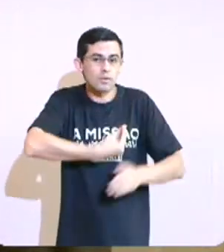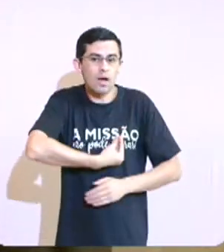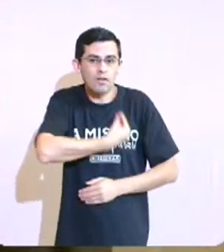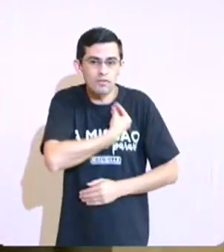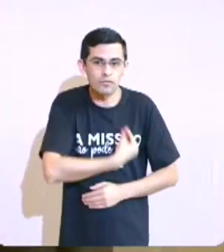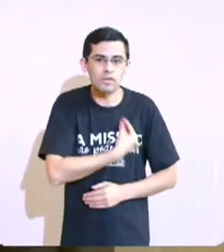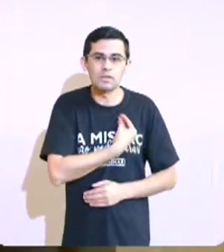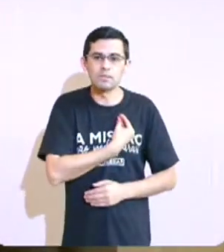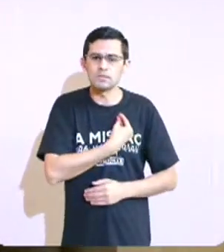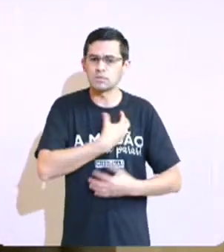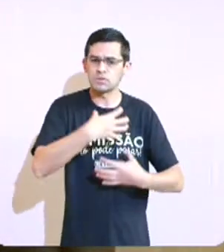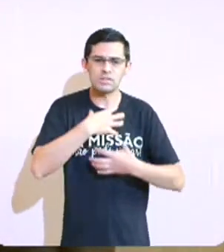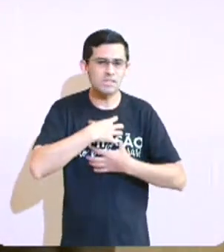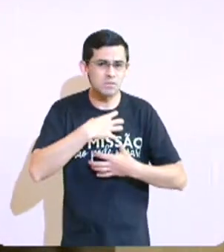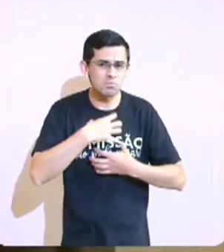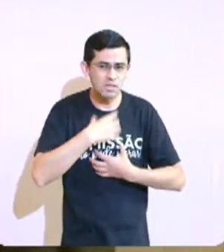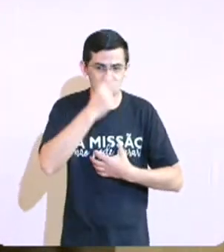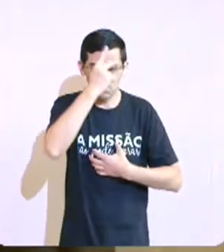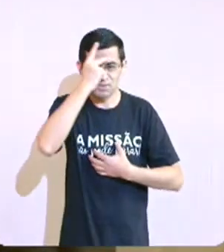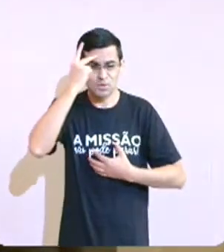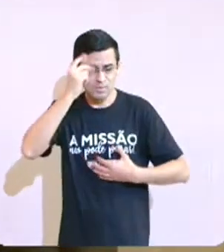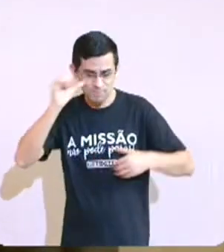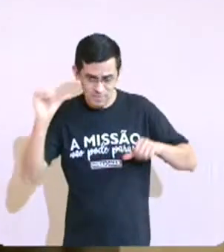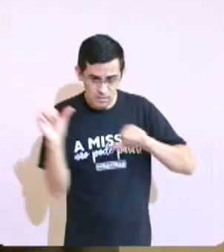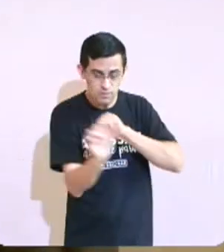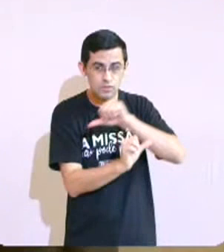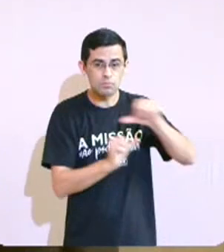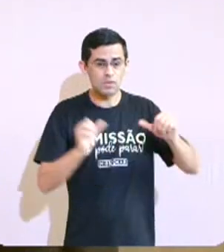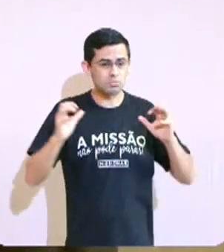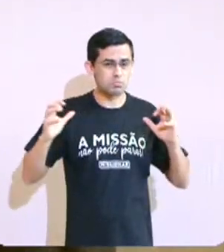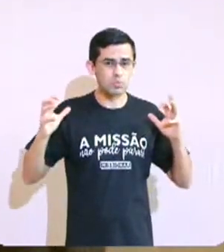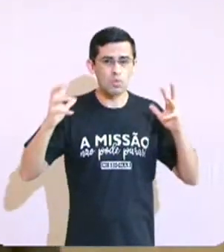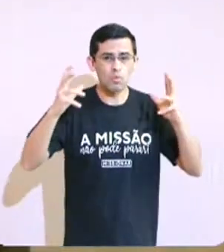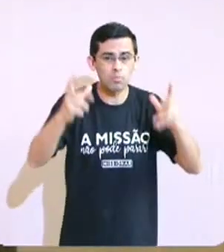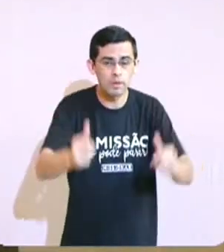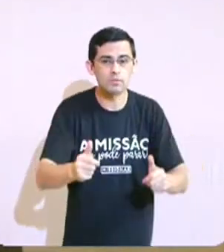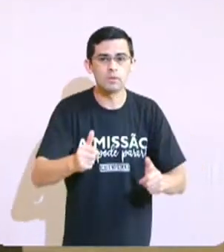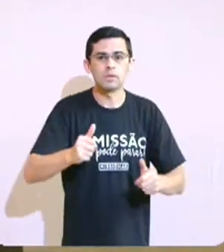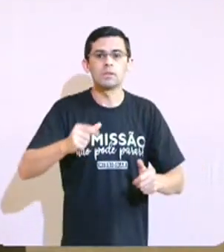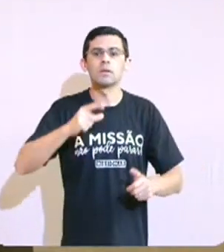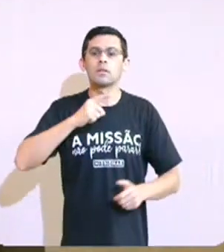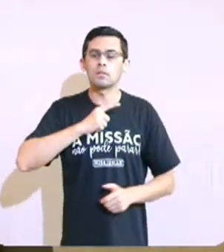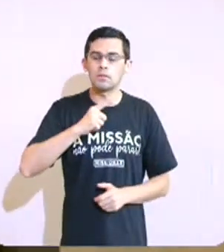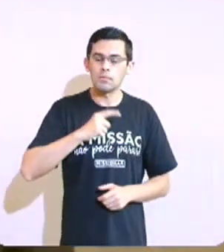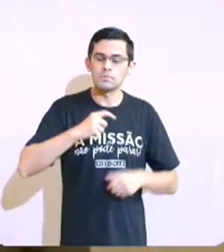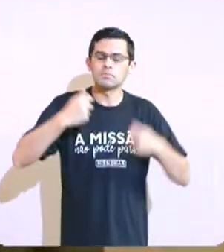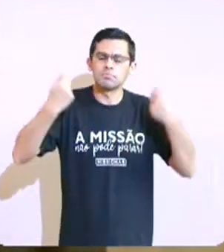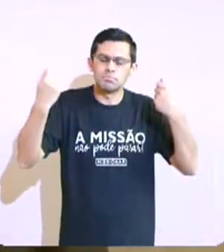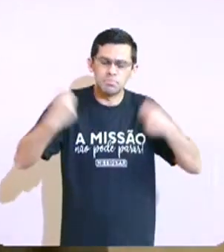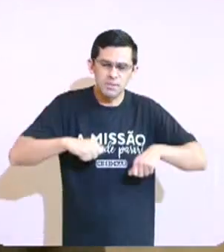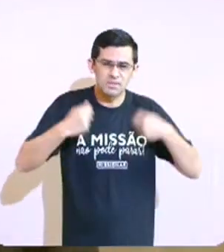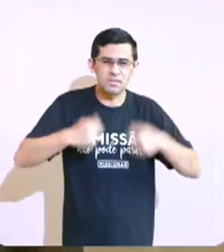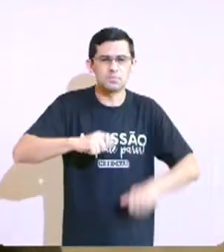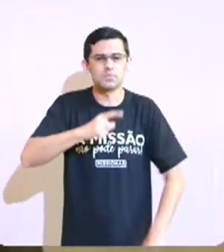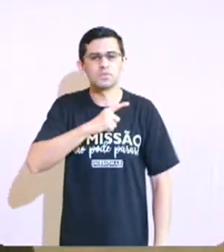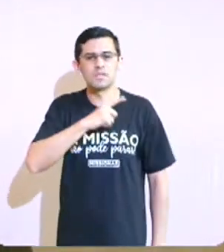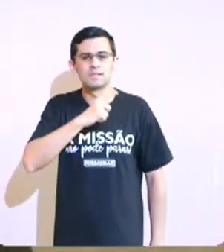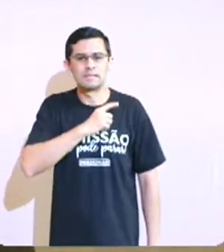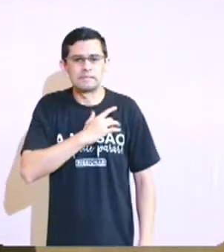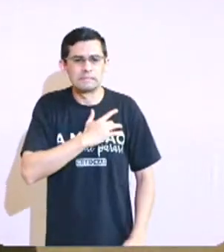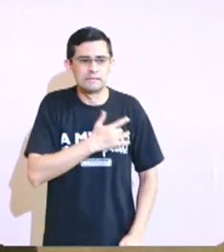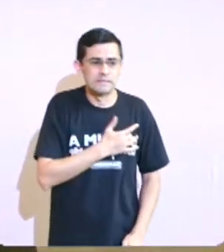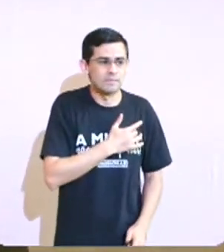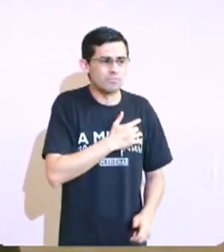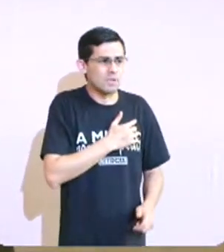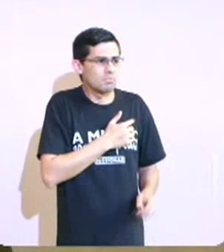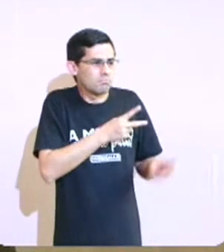no ser integral, no indivíduo transformado. E temos que ter esse sentimento dentro de nós, vendo as